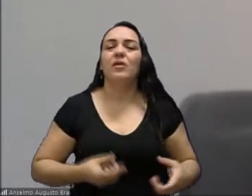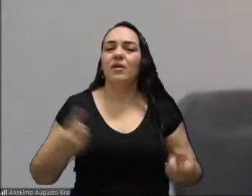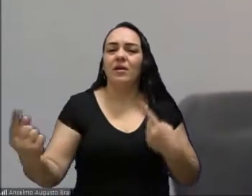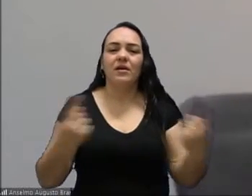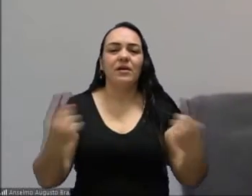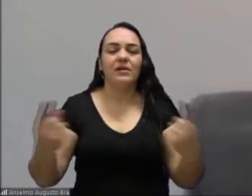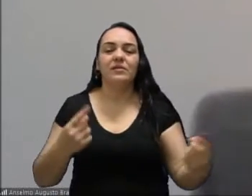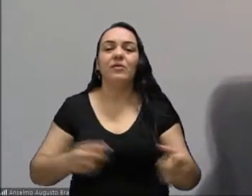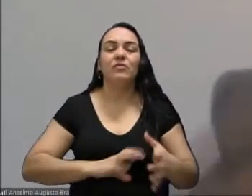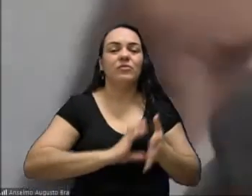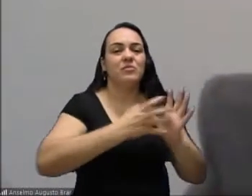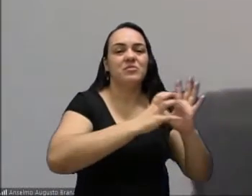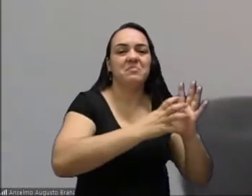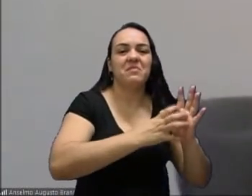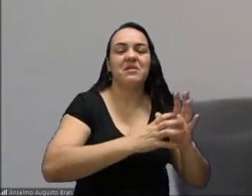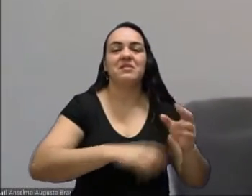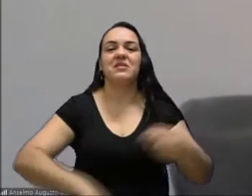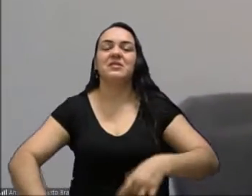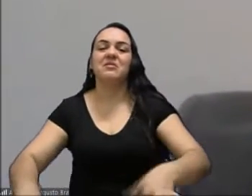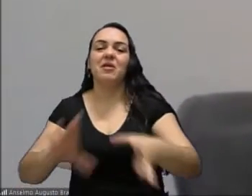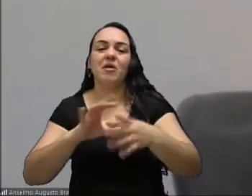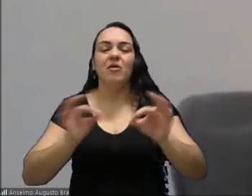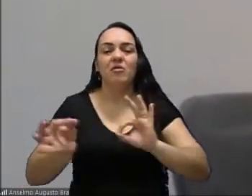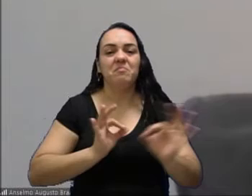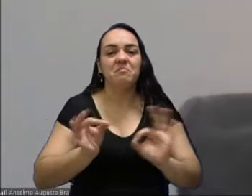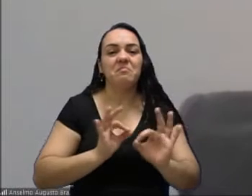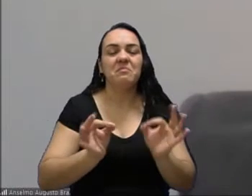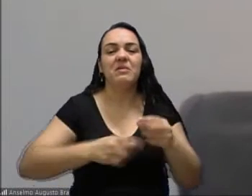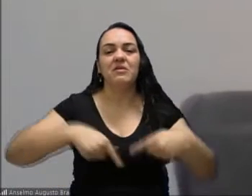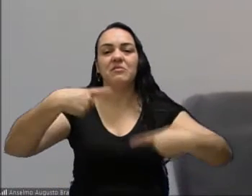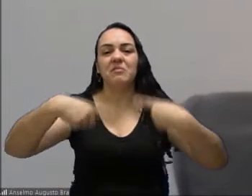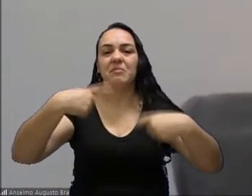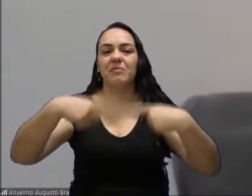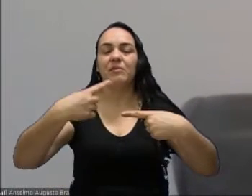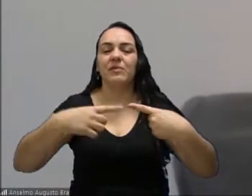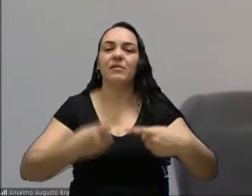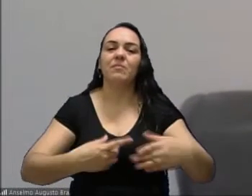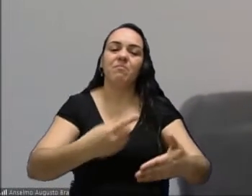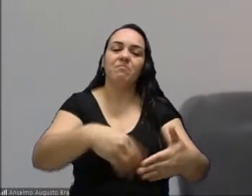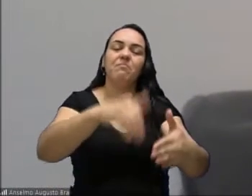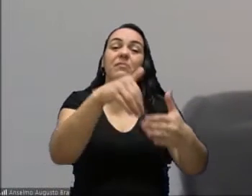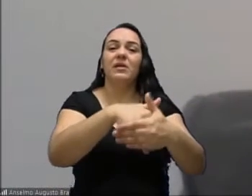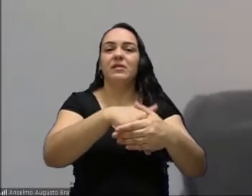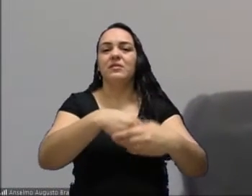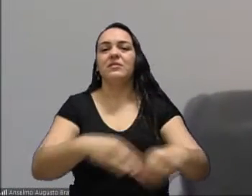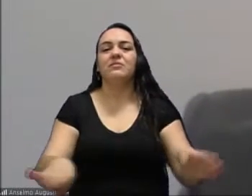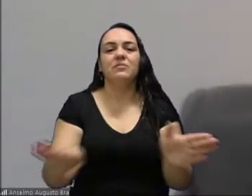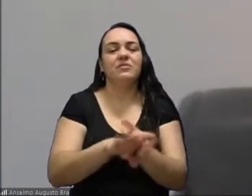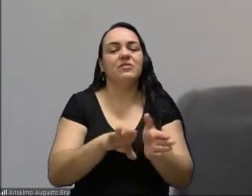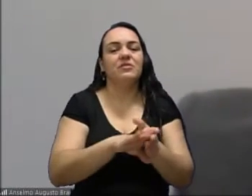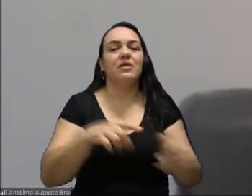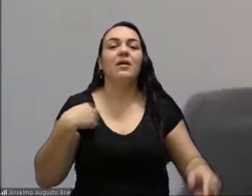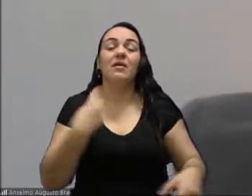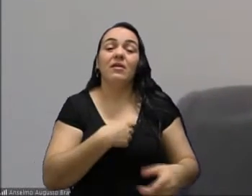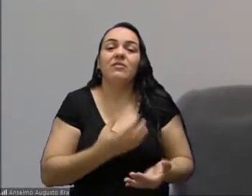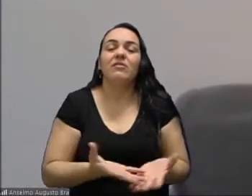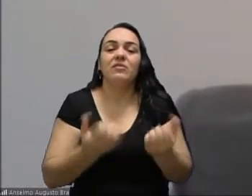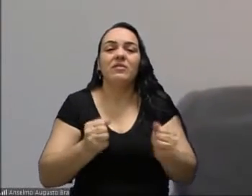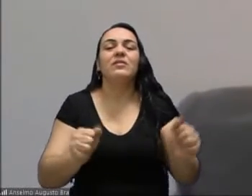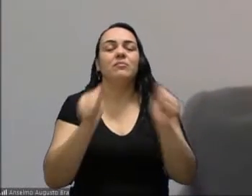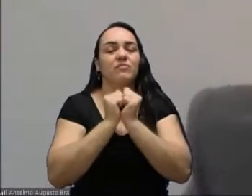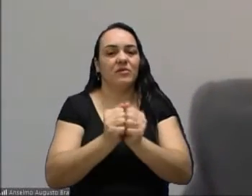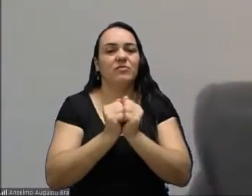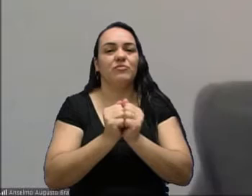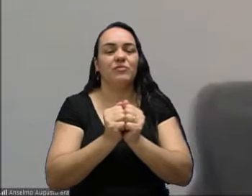interesses políticos, as eleições estão chegando, né, mas é momento de união, né, então eu tô aqui pra somar, não pra